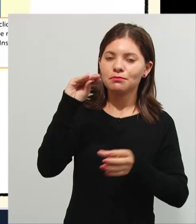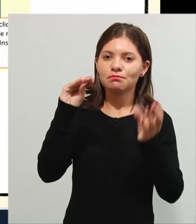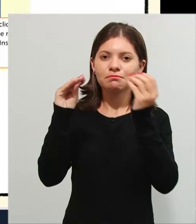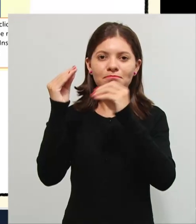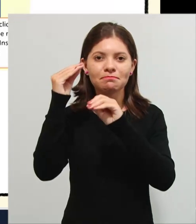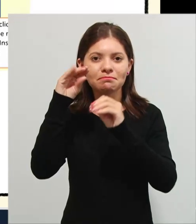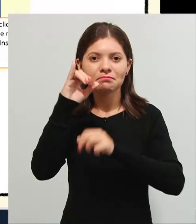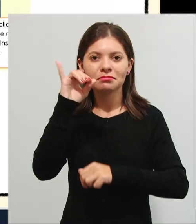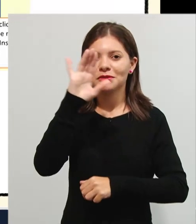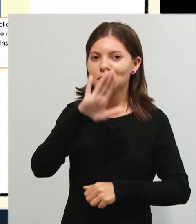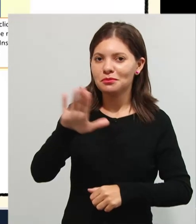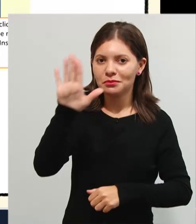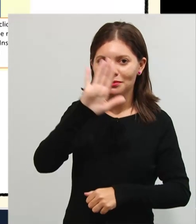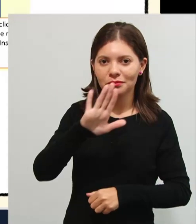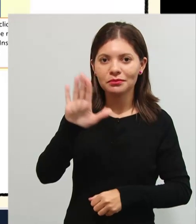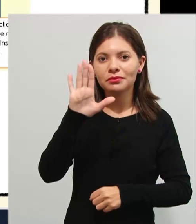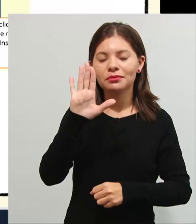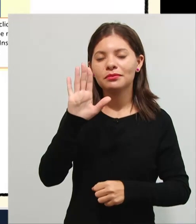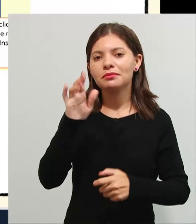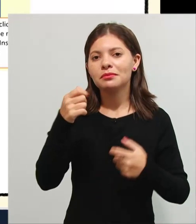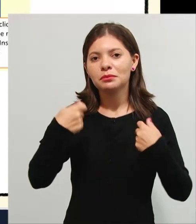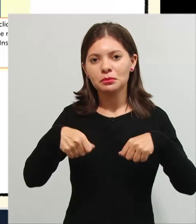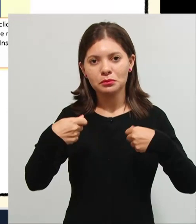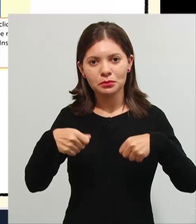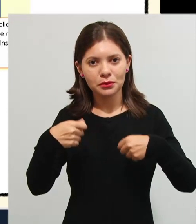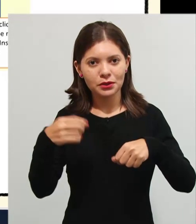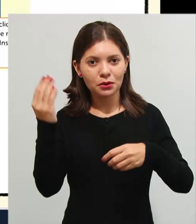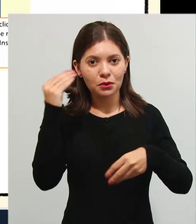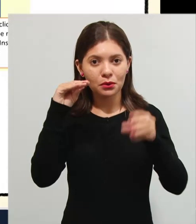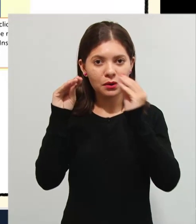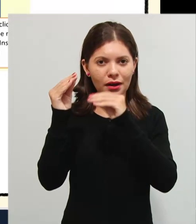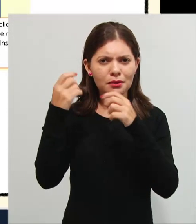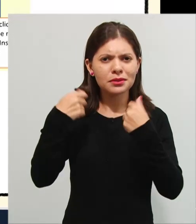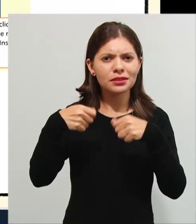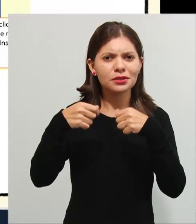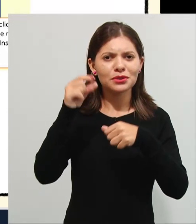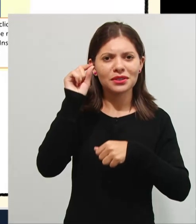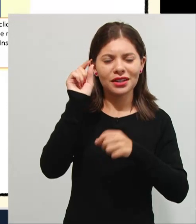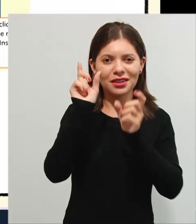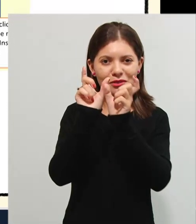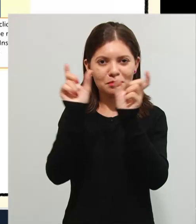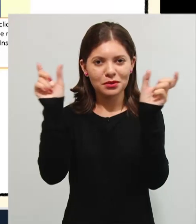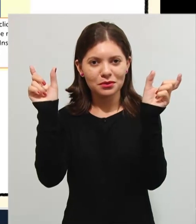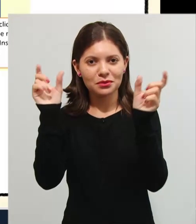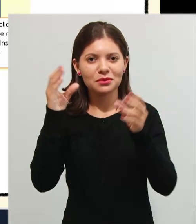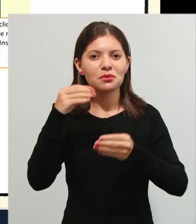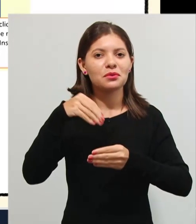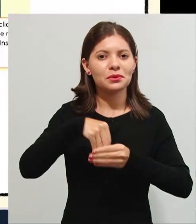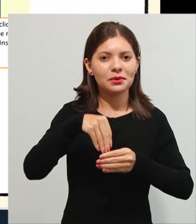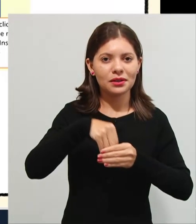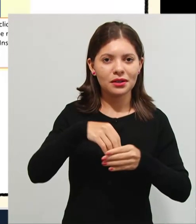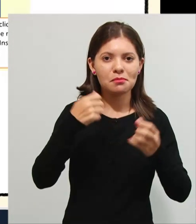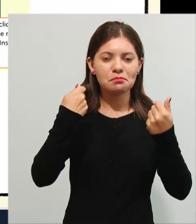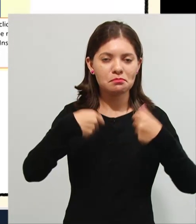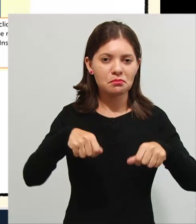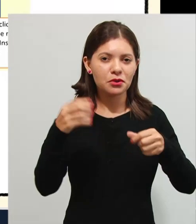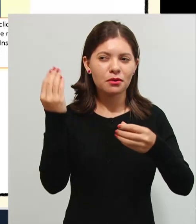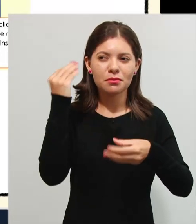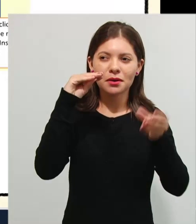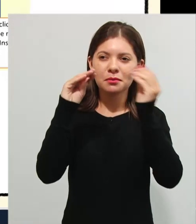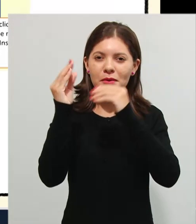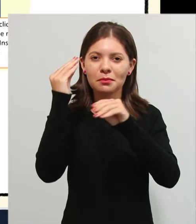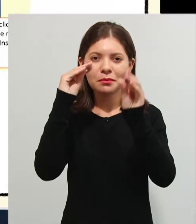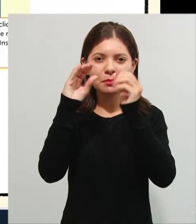estar inserindo dentro do Word, né? Então, para que a gente possa fazer a inserção de imagens, vocês vão lá